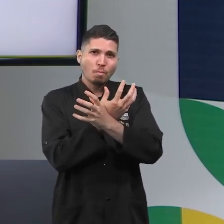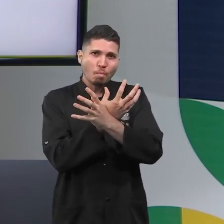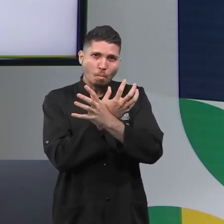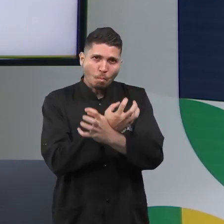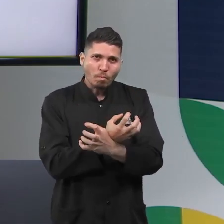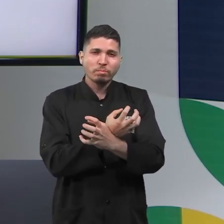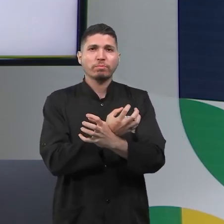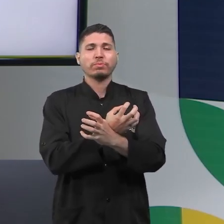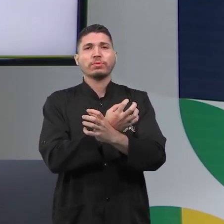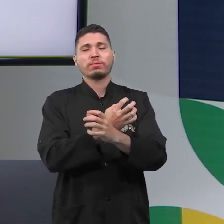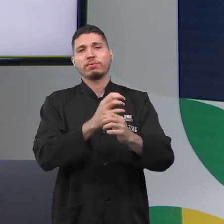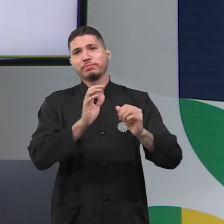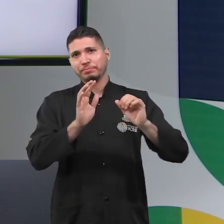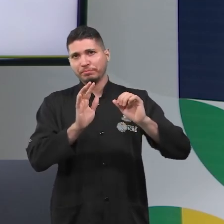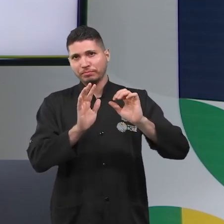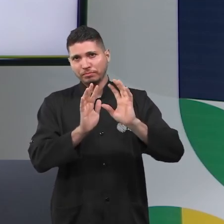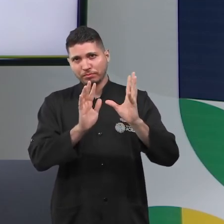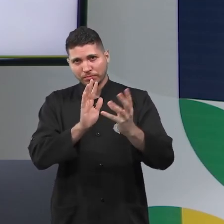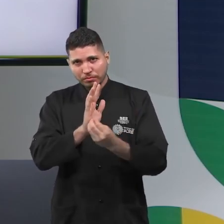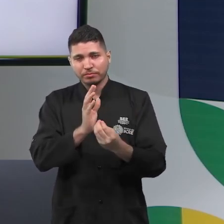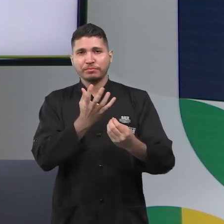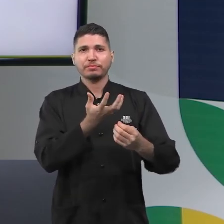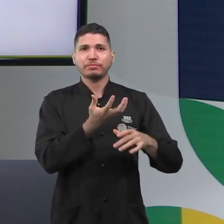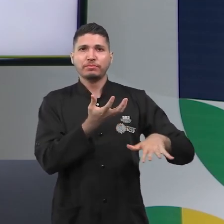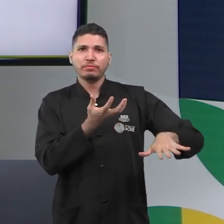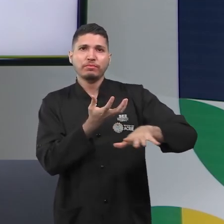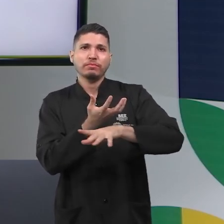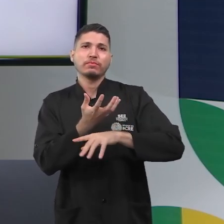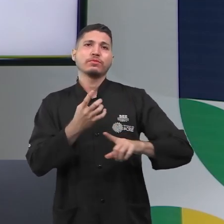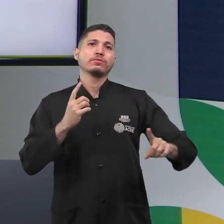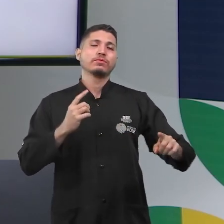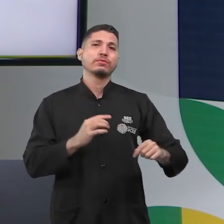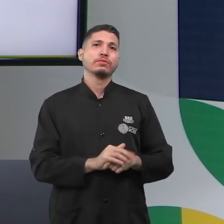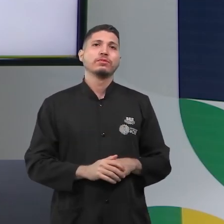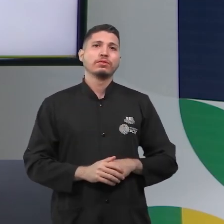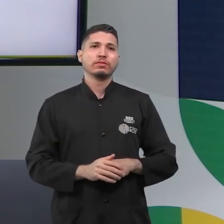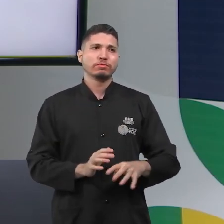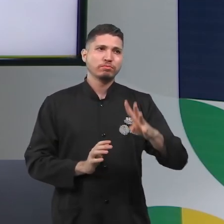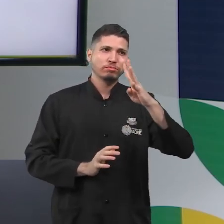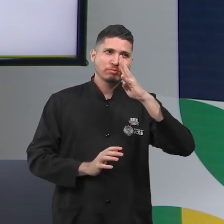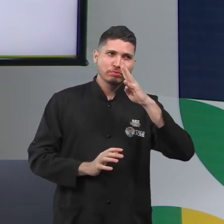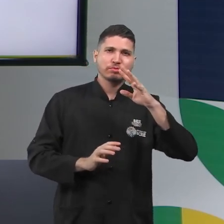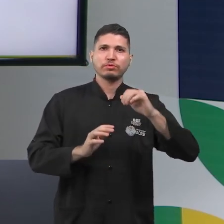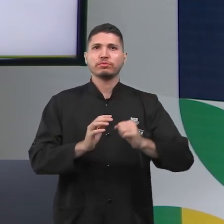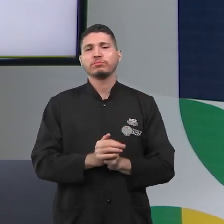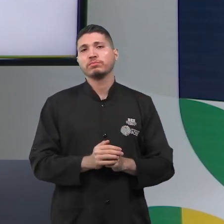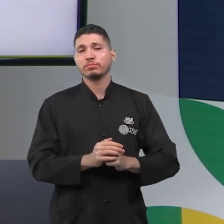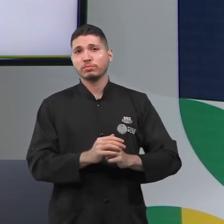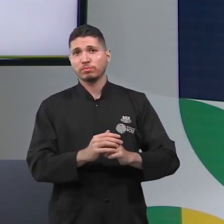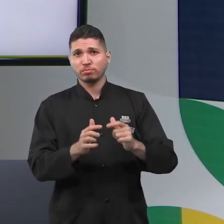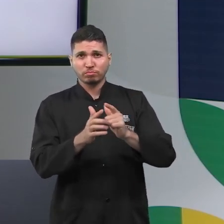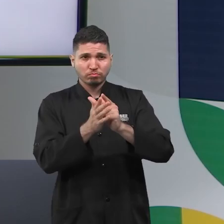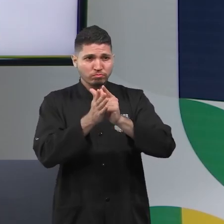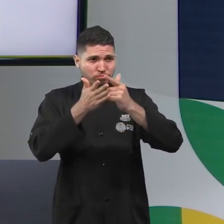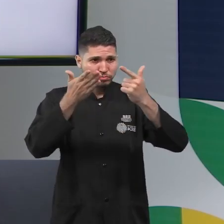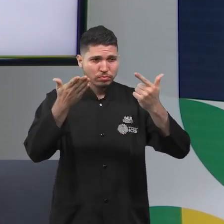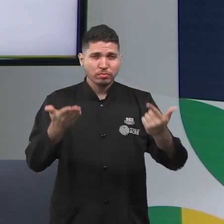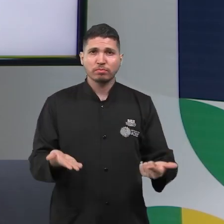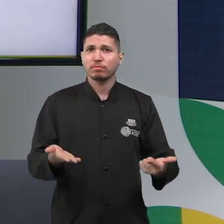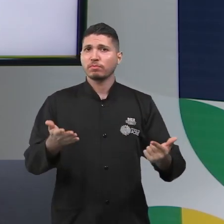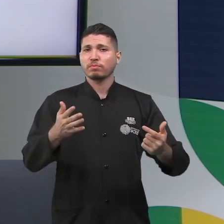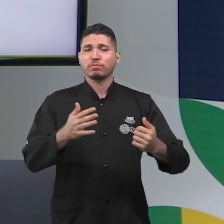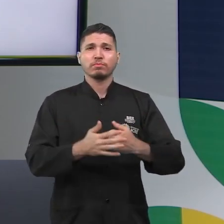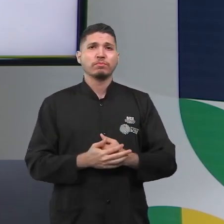do Pantanal, nós presenciamos, nós visualizamos no jornal aí, reportagens e mais reportagens, e mostra toda